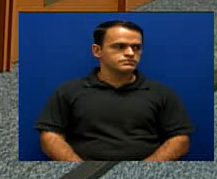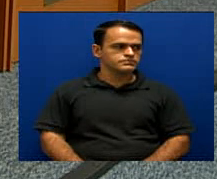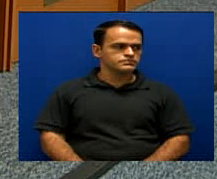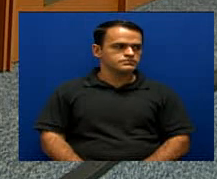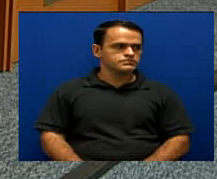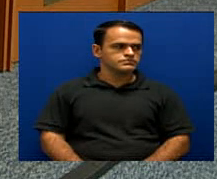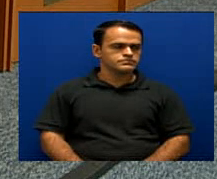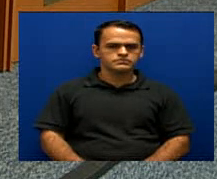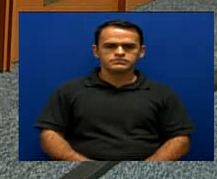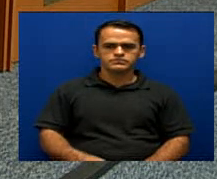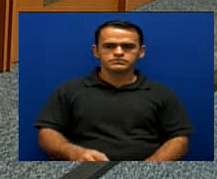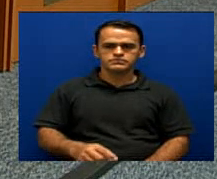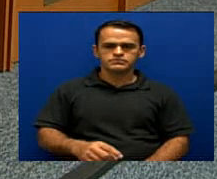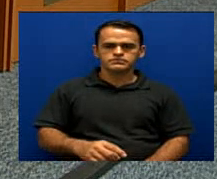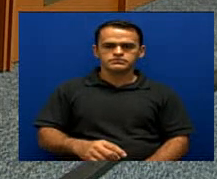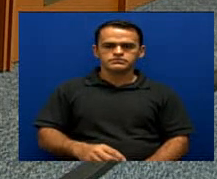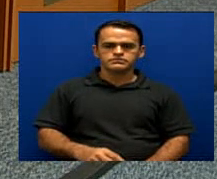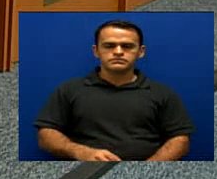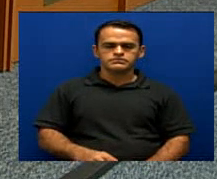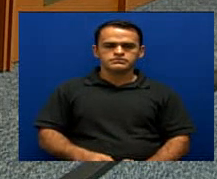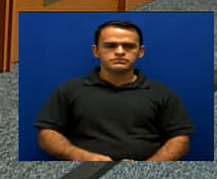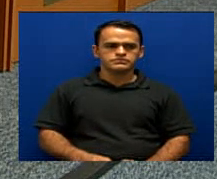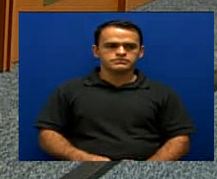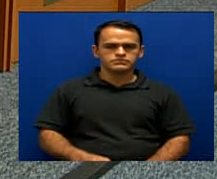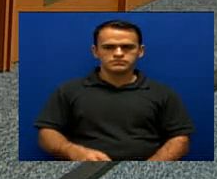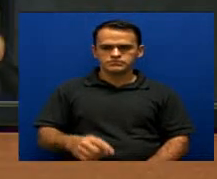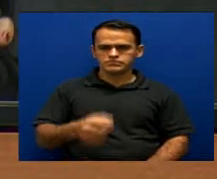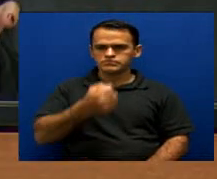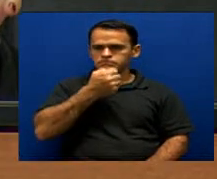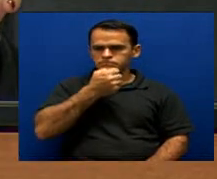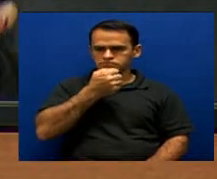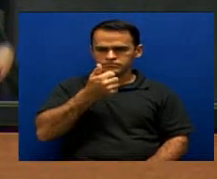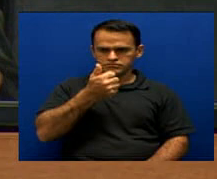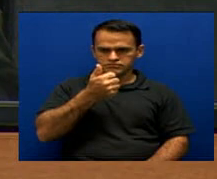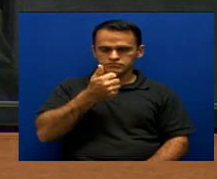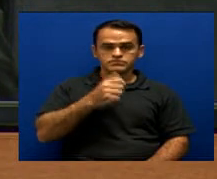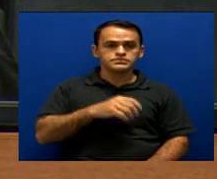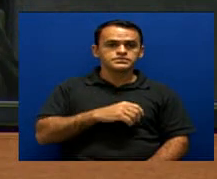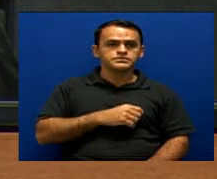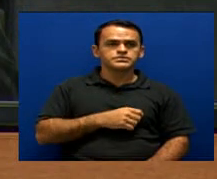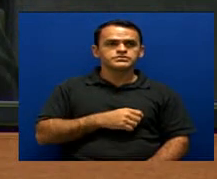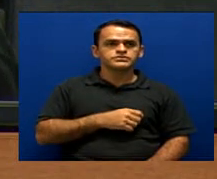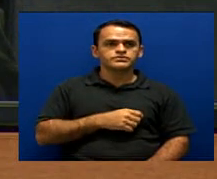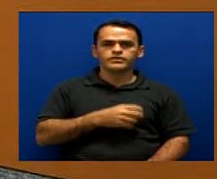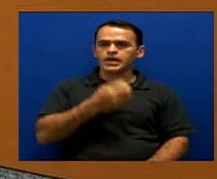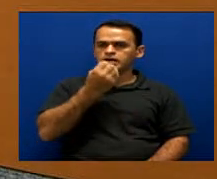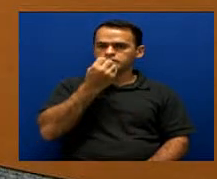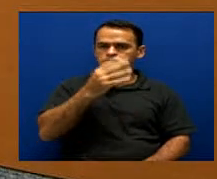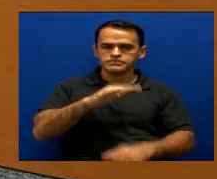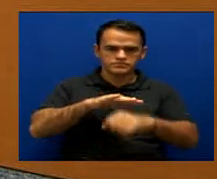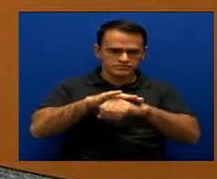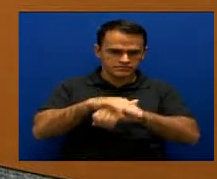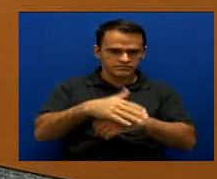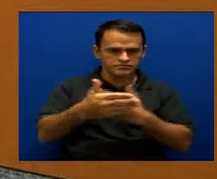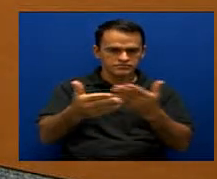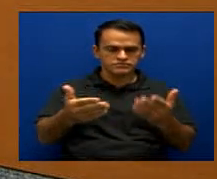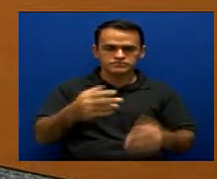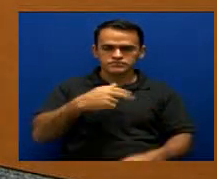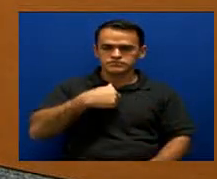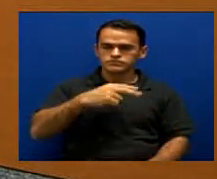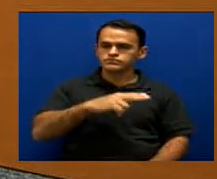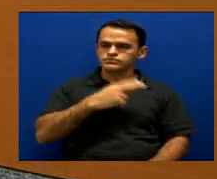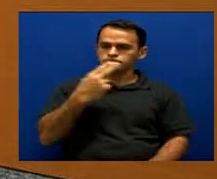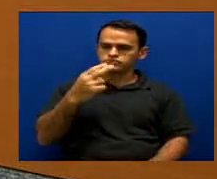péricles está aberta aqui são um boa noite a todos meu nome é